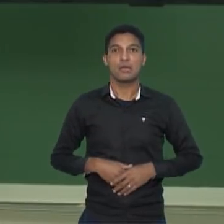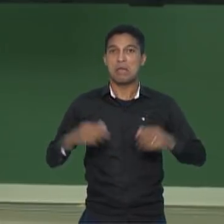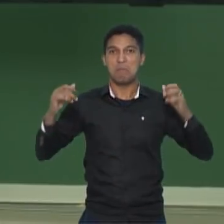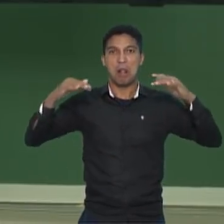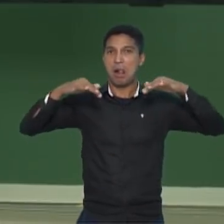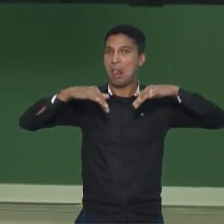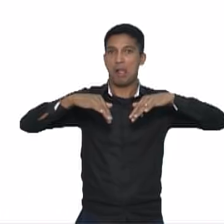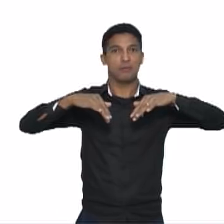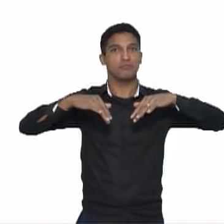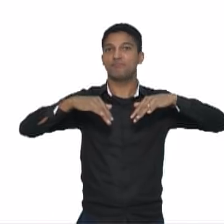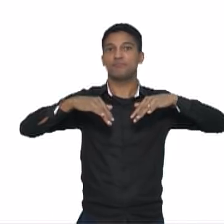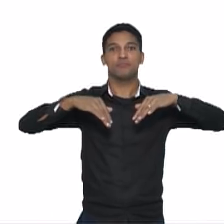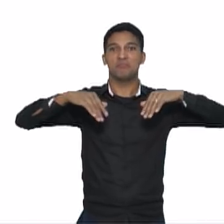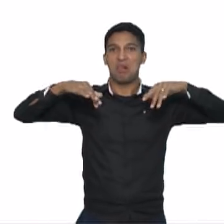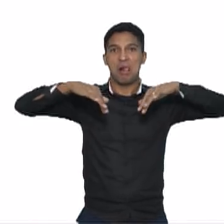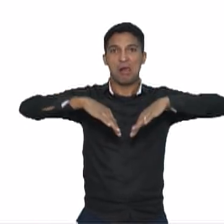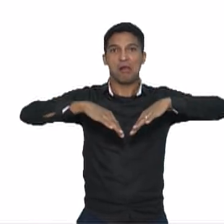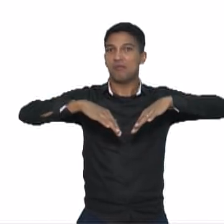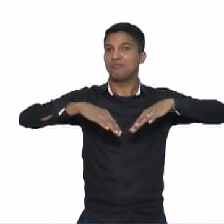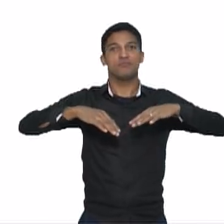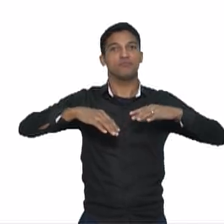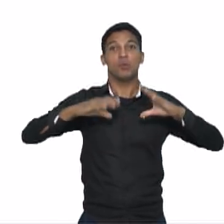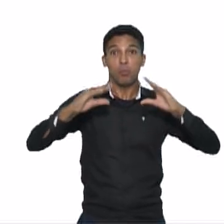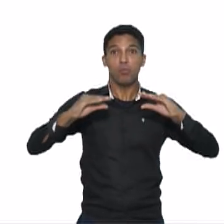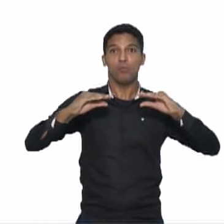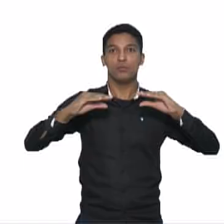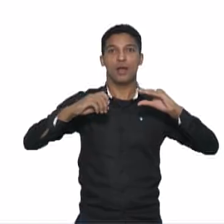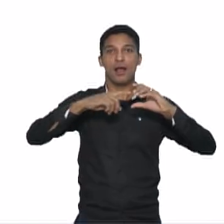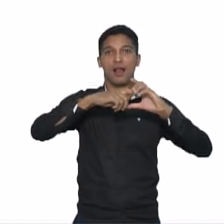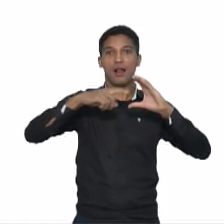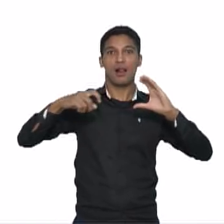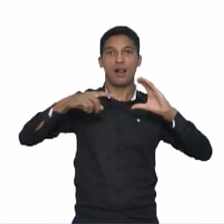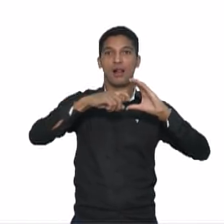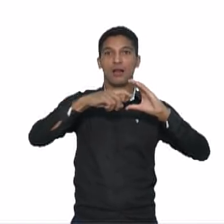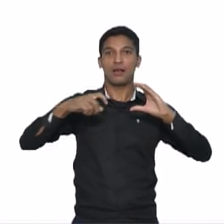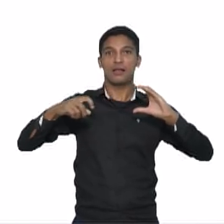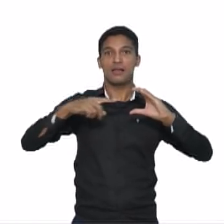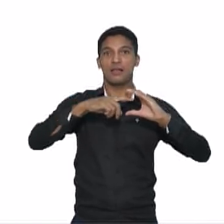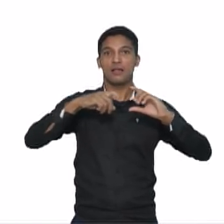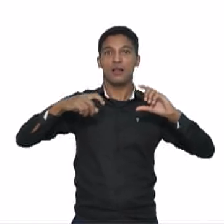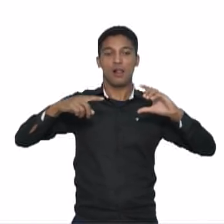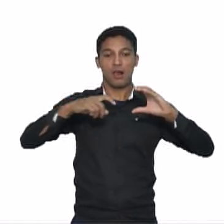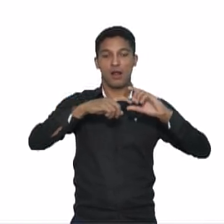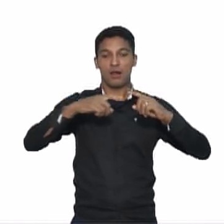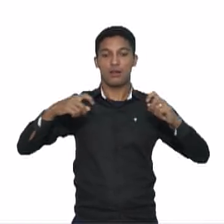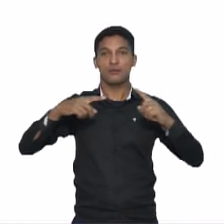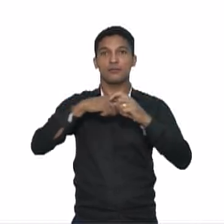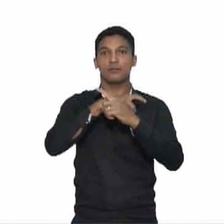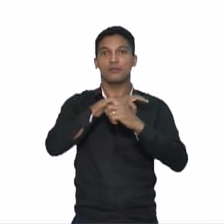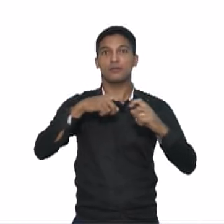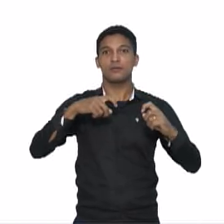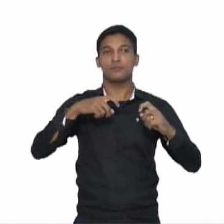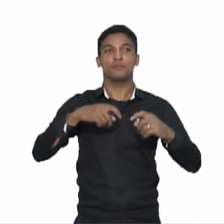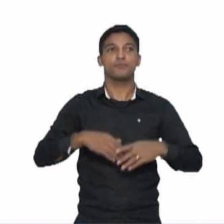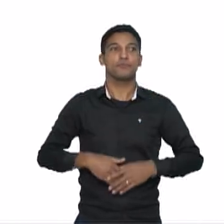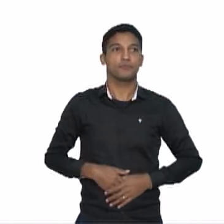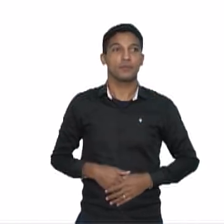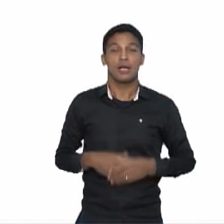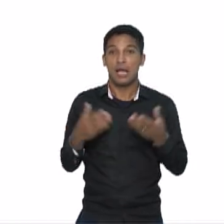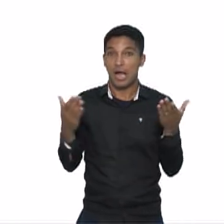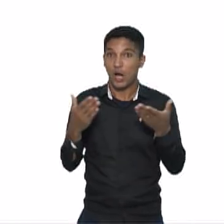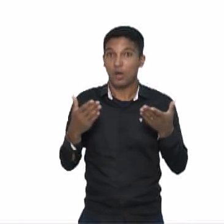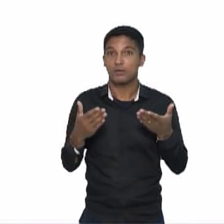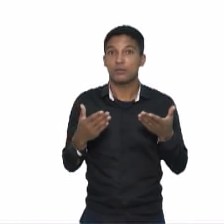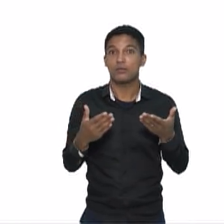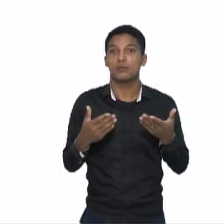do solo. A qualidade do solo, ela é importante para o progresso das atividades realizadas pelo ser